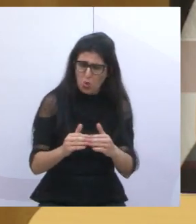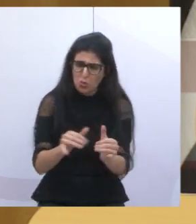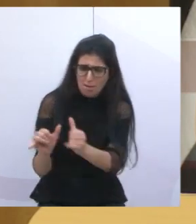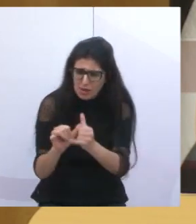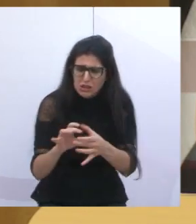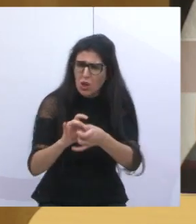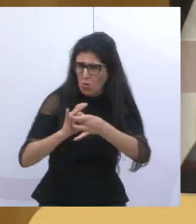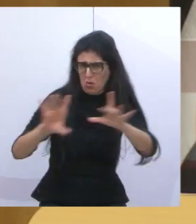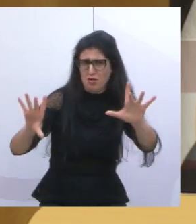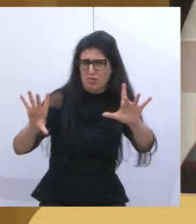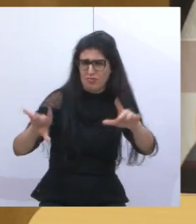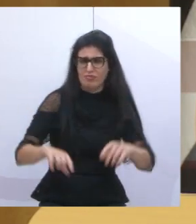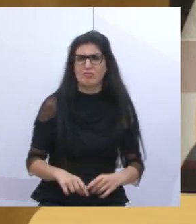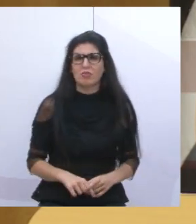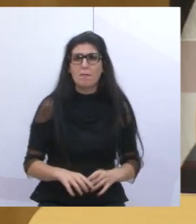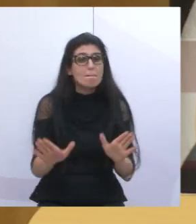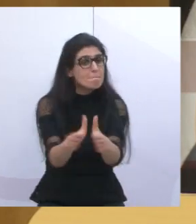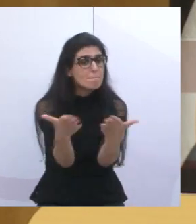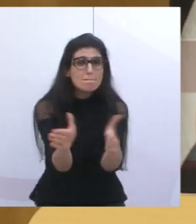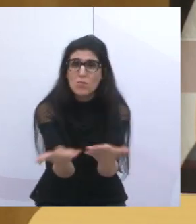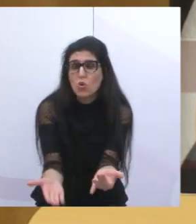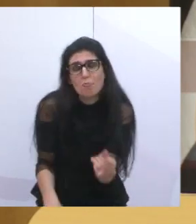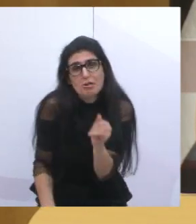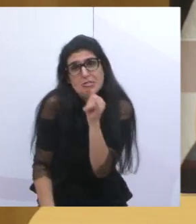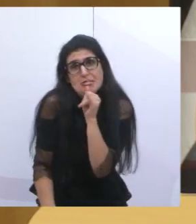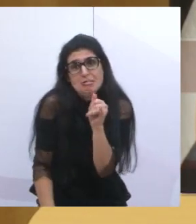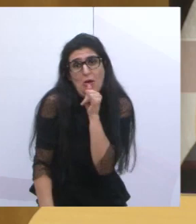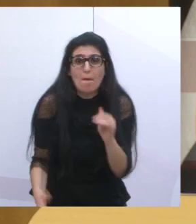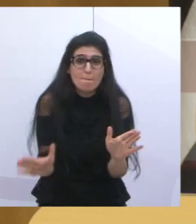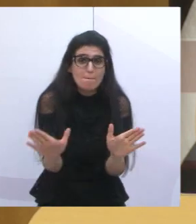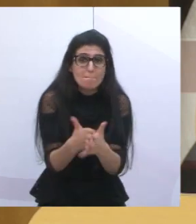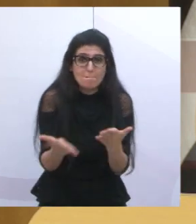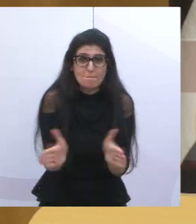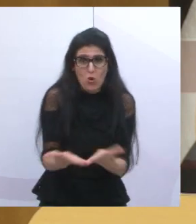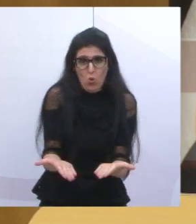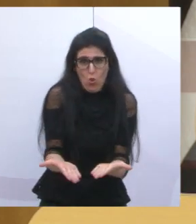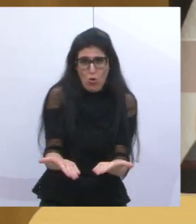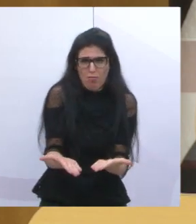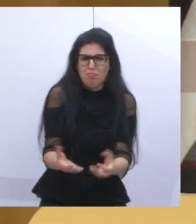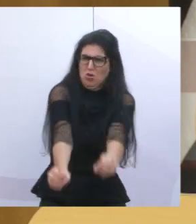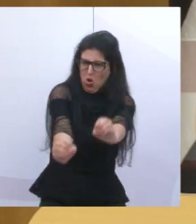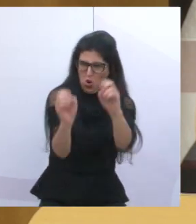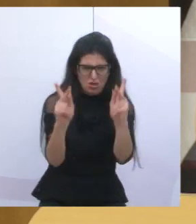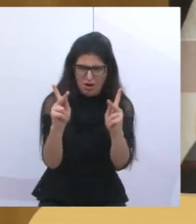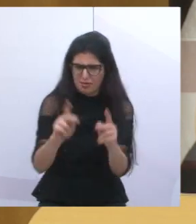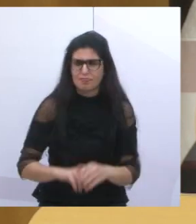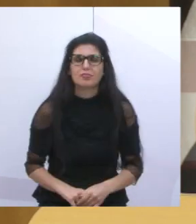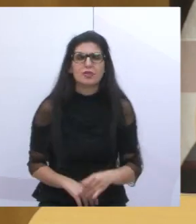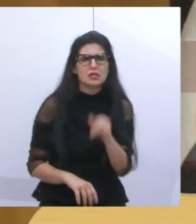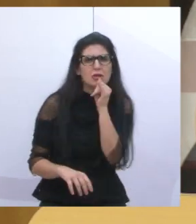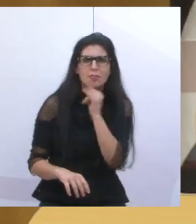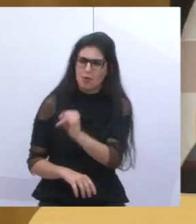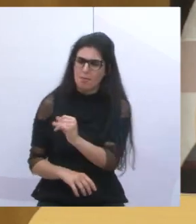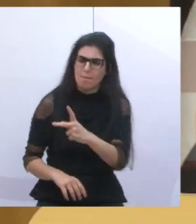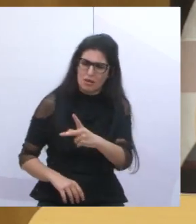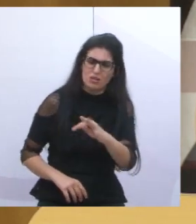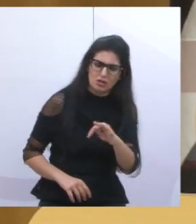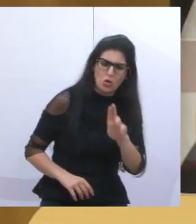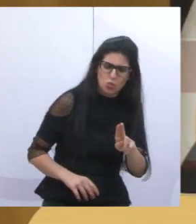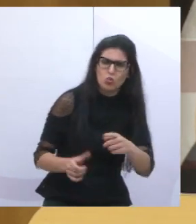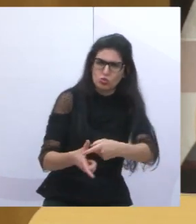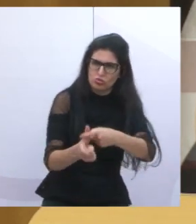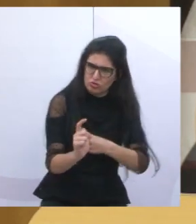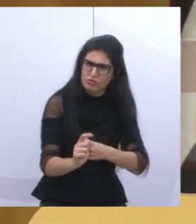para aquele que não tem condição de pagar. Assim como tem a remissão do IPTU, poderíamos ter a